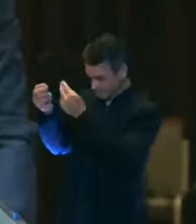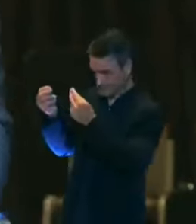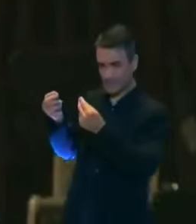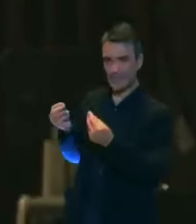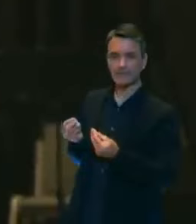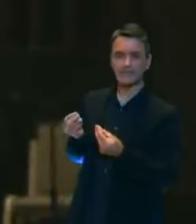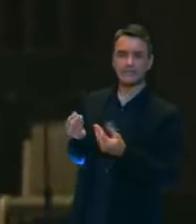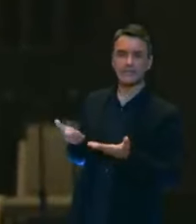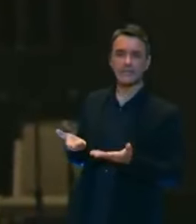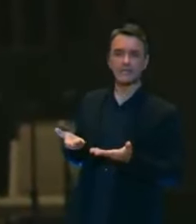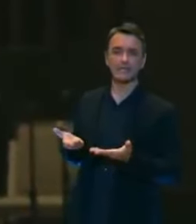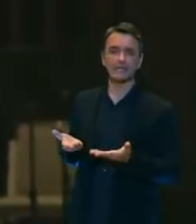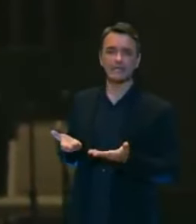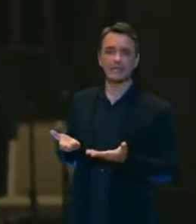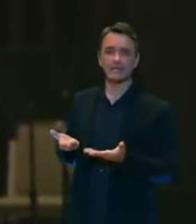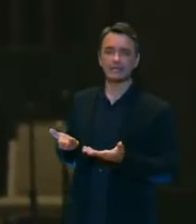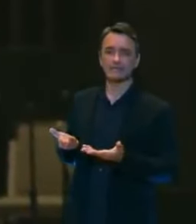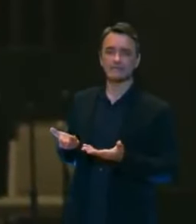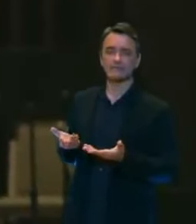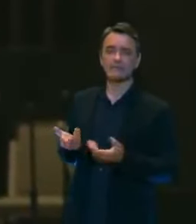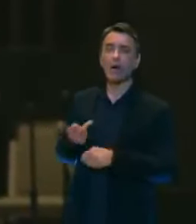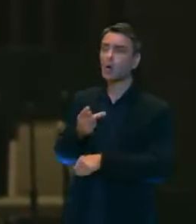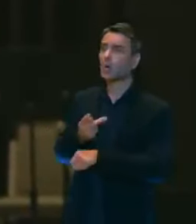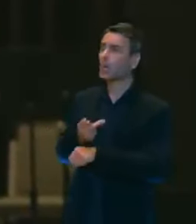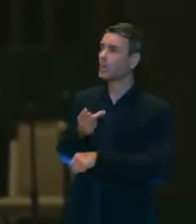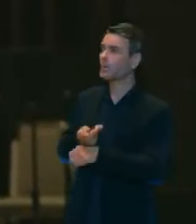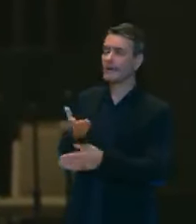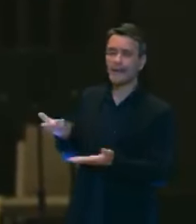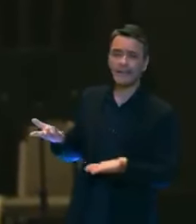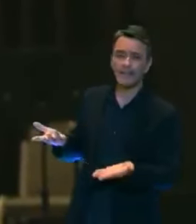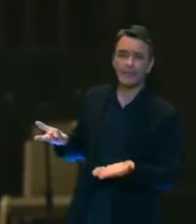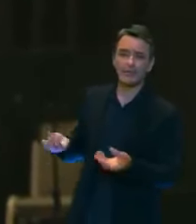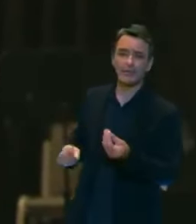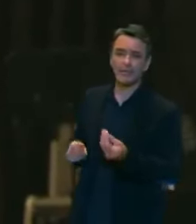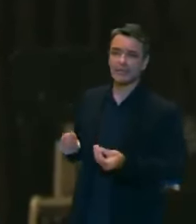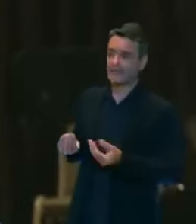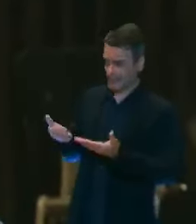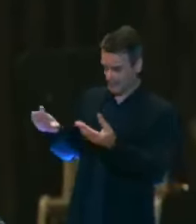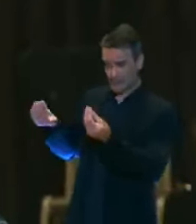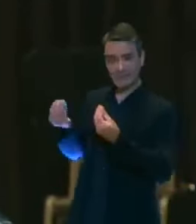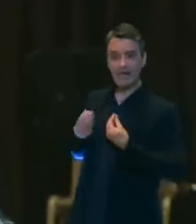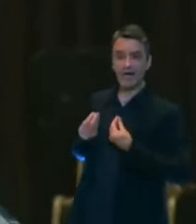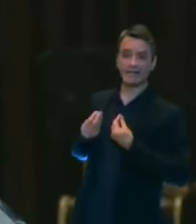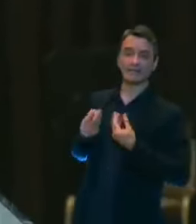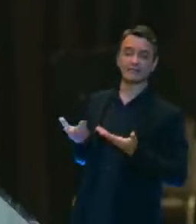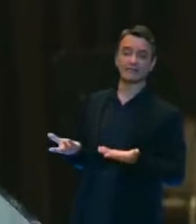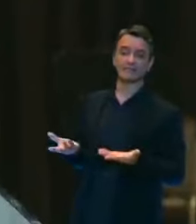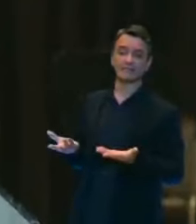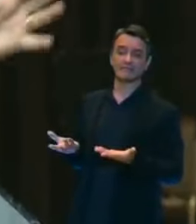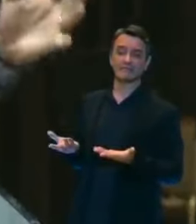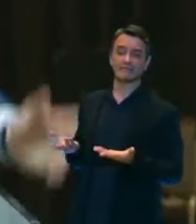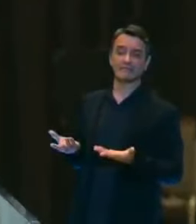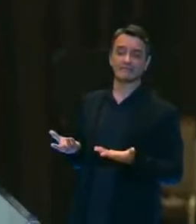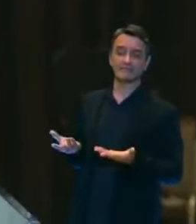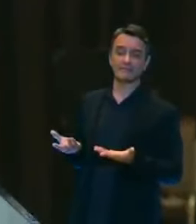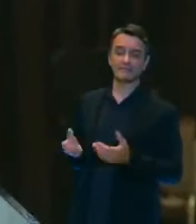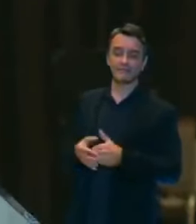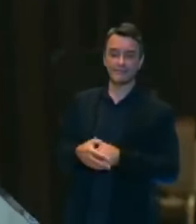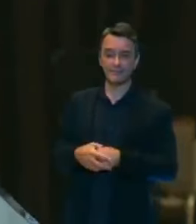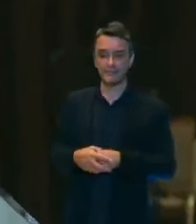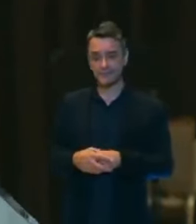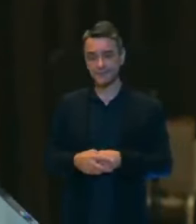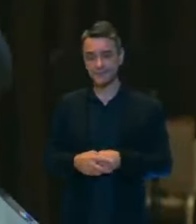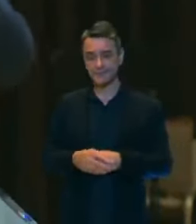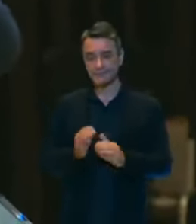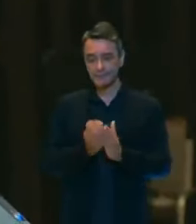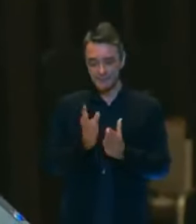Bíblia vai dizer: eis aqui o seu galardão, está com ele, e diante dele vem a sua recompensa.